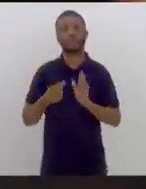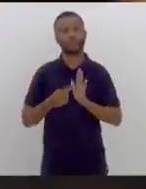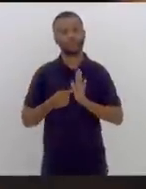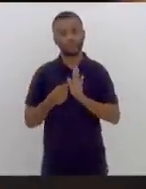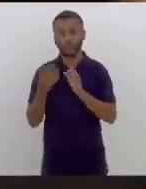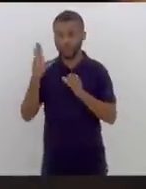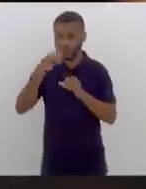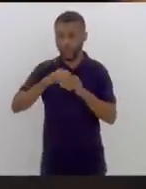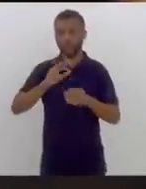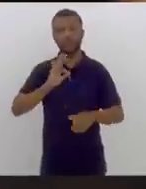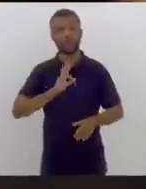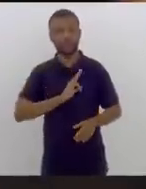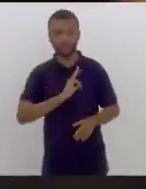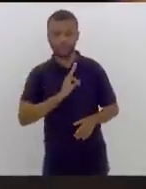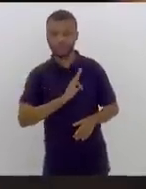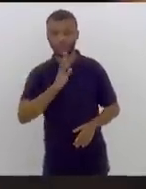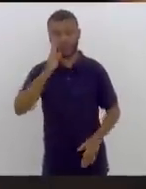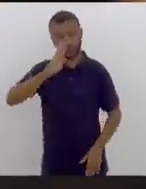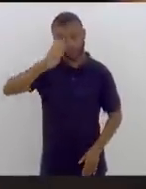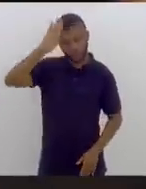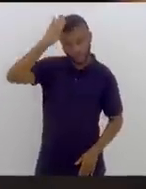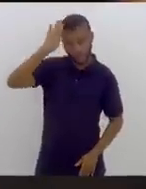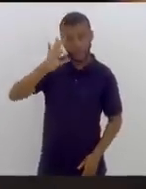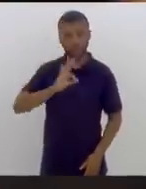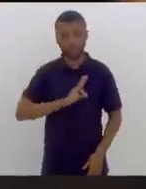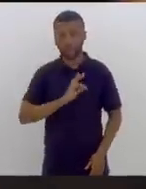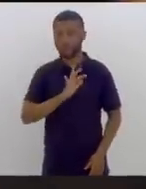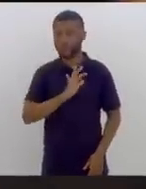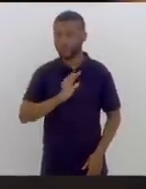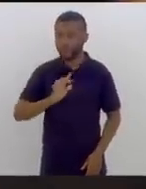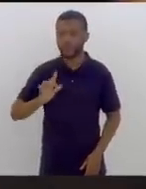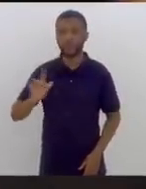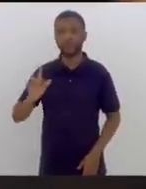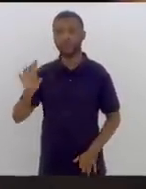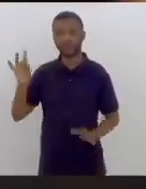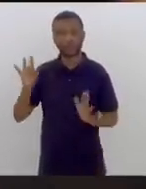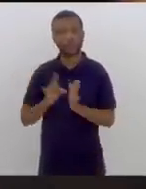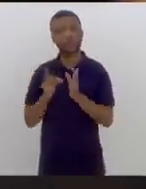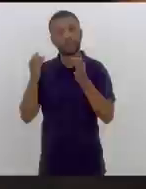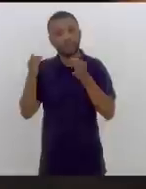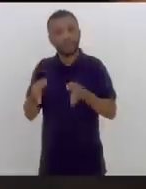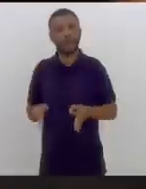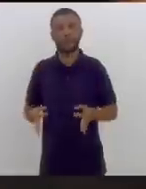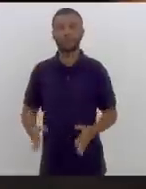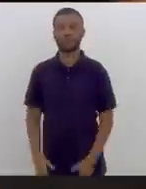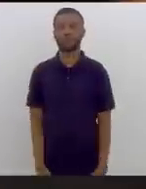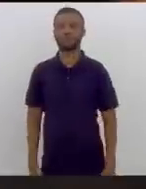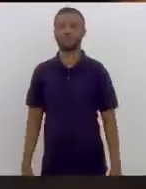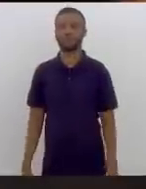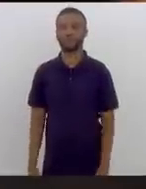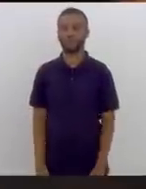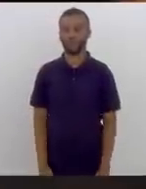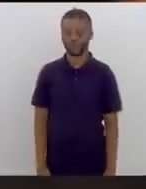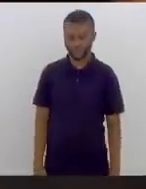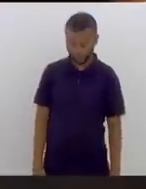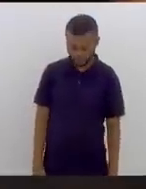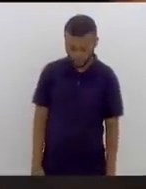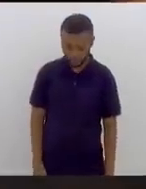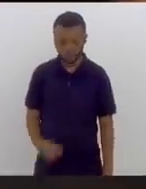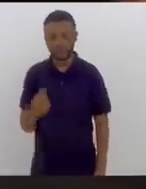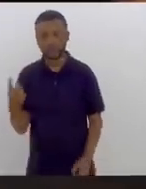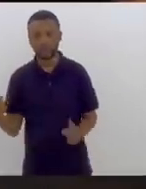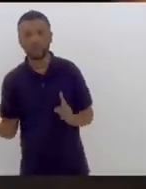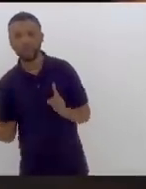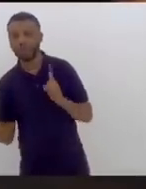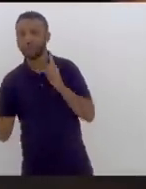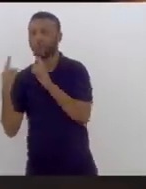da PMERJ tem que estar dentro do bombeiro está dentro da Polícia Civil Isso é fato Nós já estamos em conversa com o